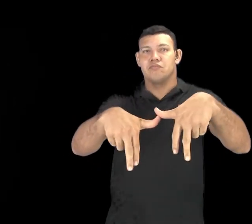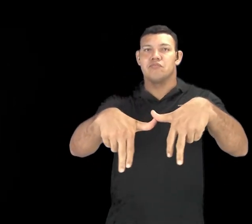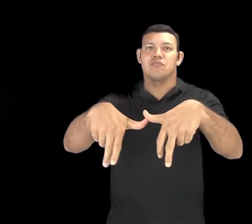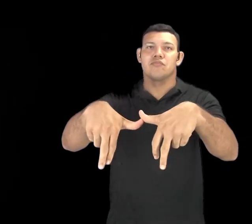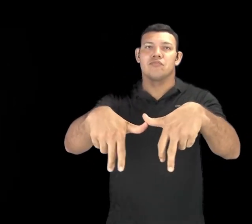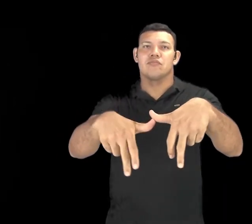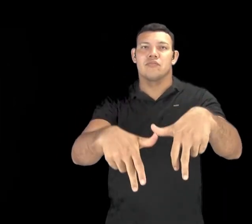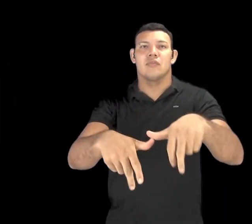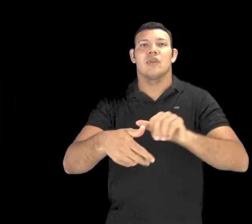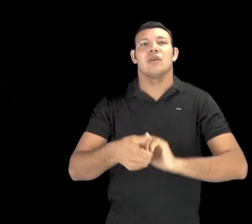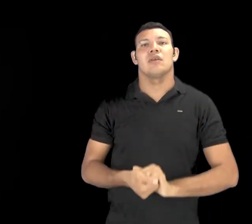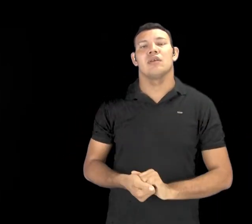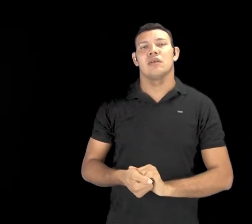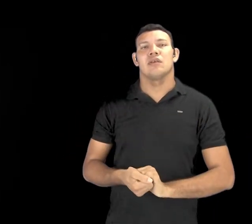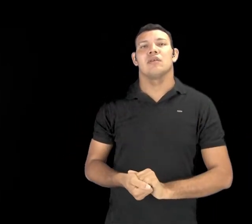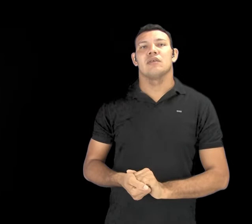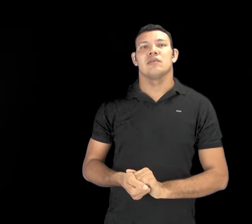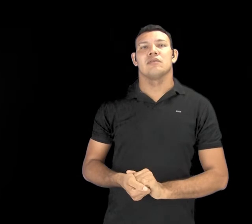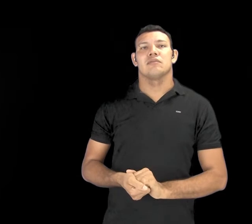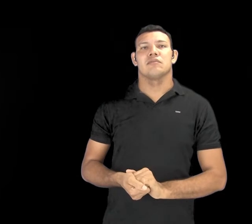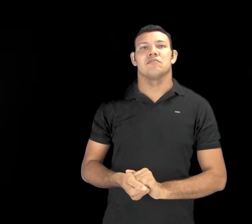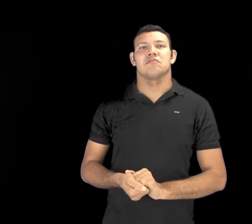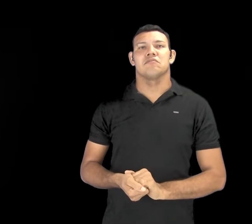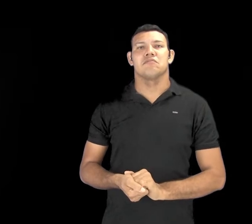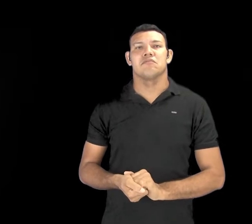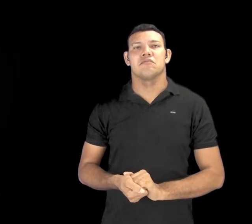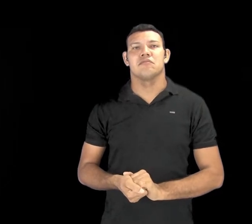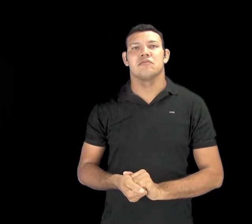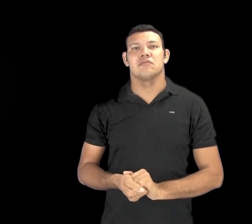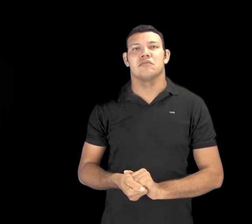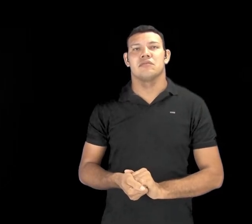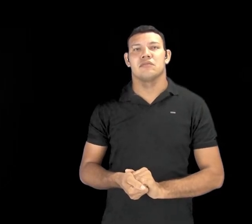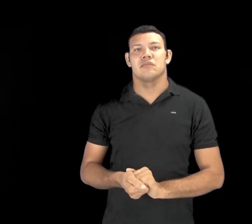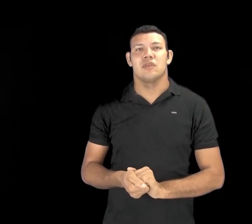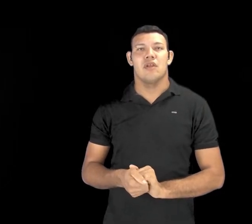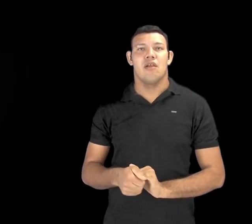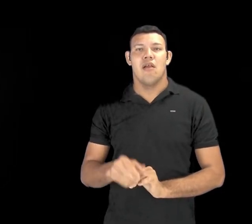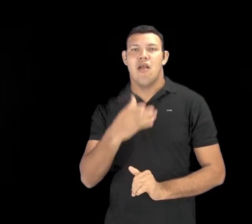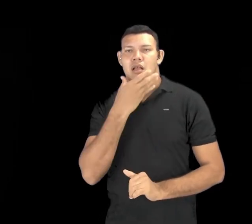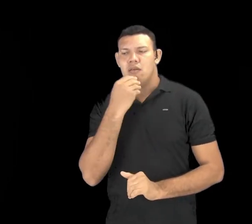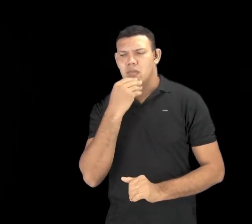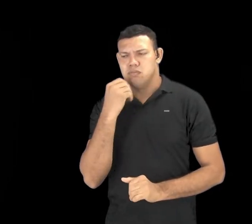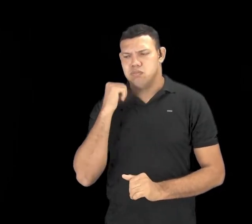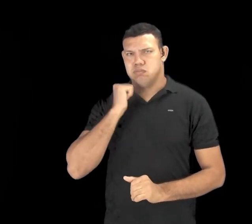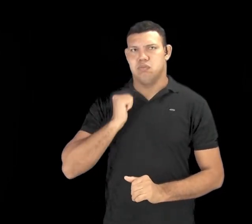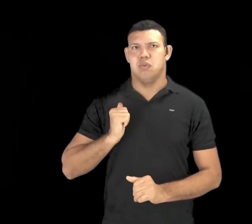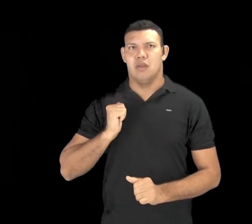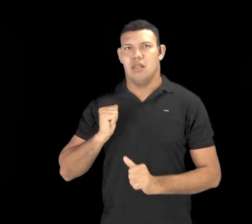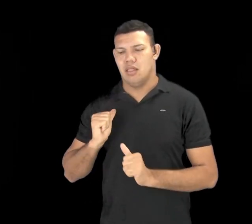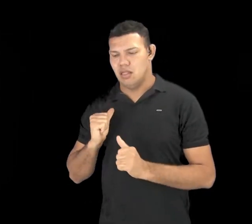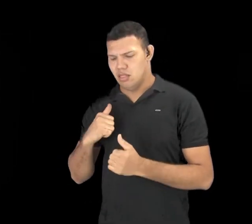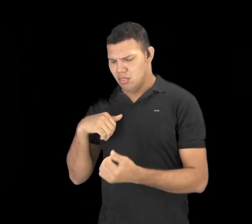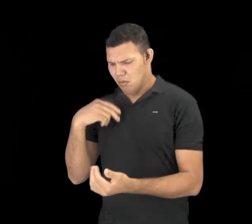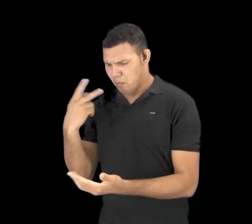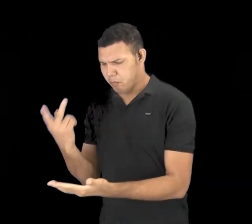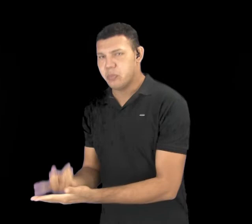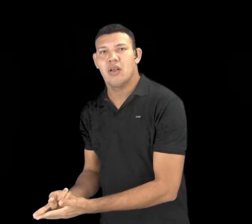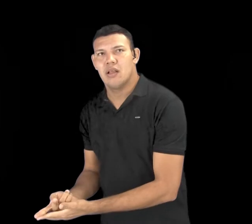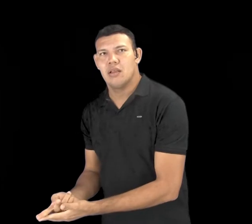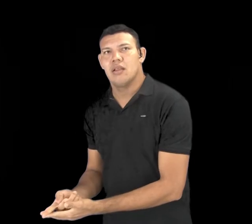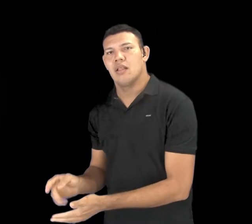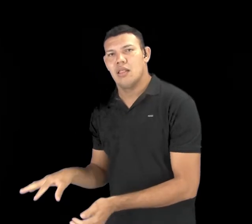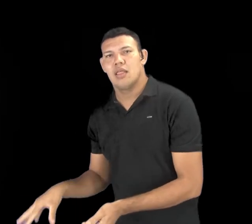clouds gather and fill the sky. Don't know how to talk to